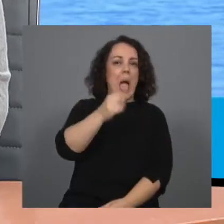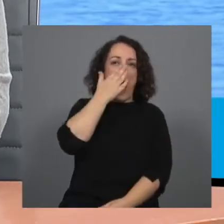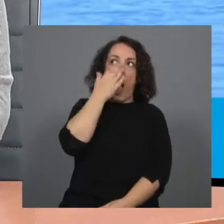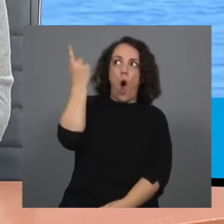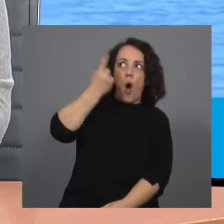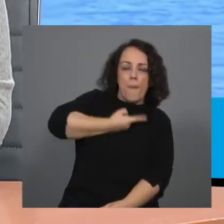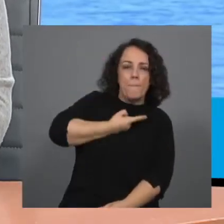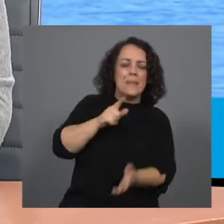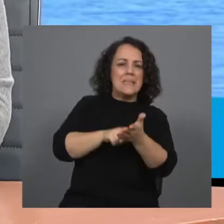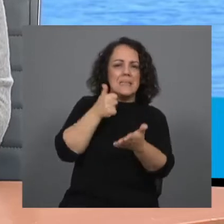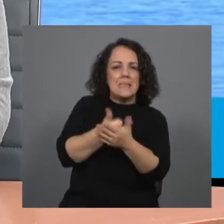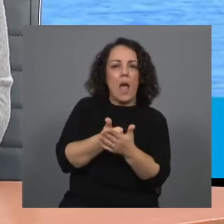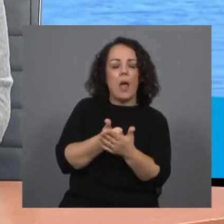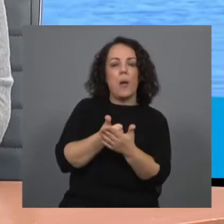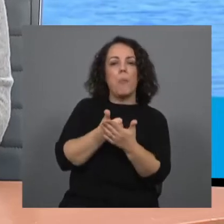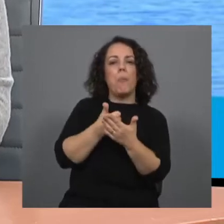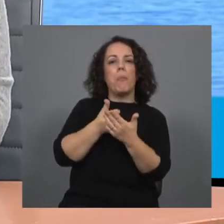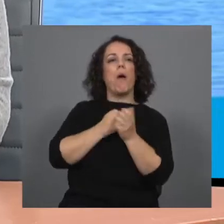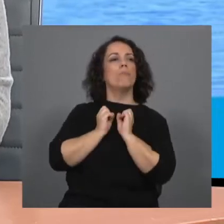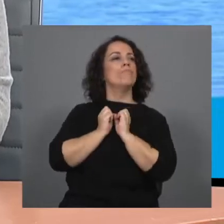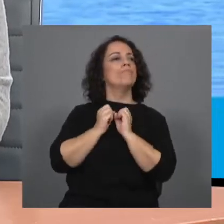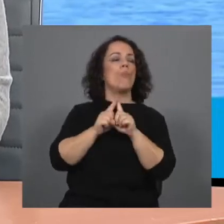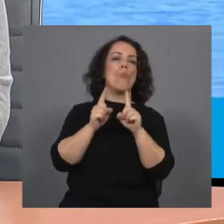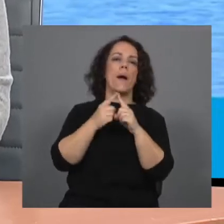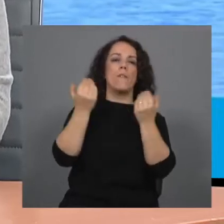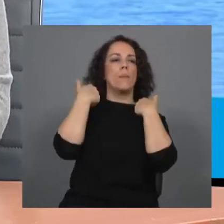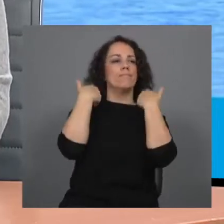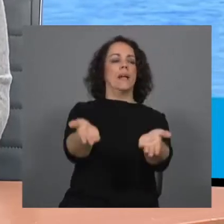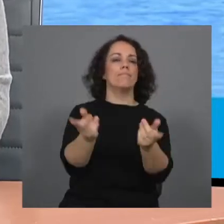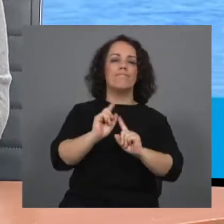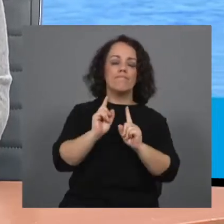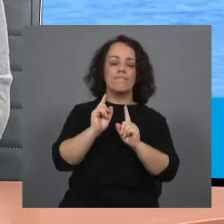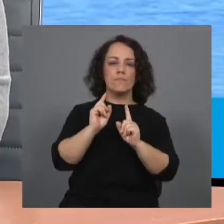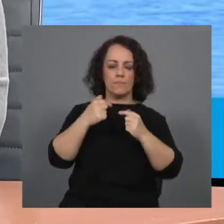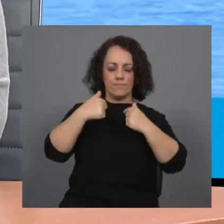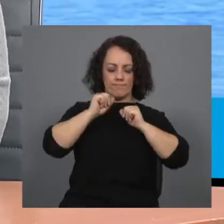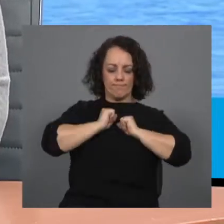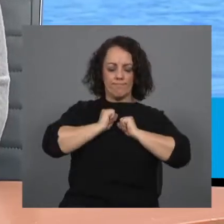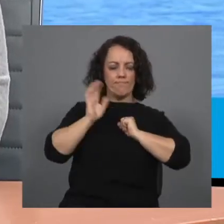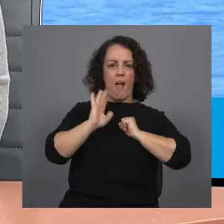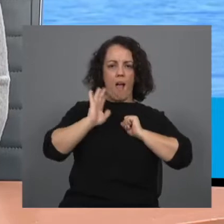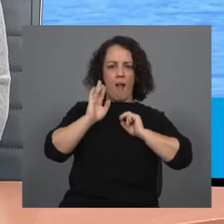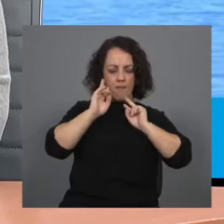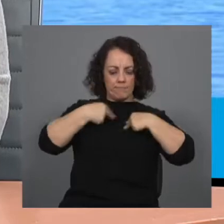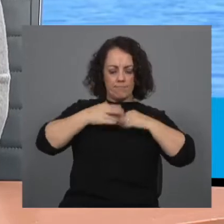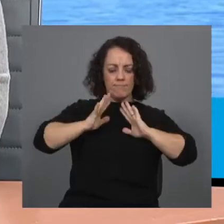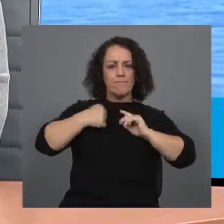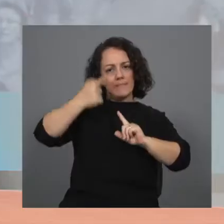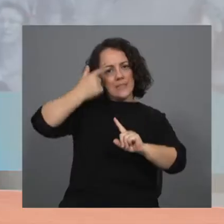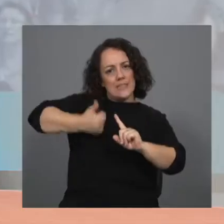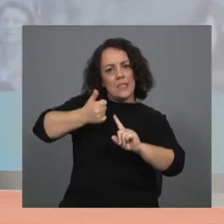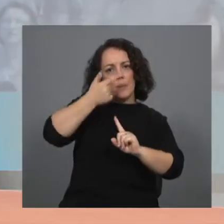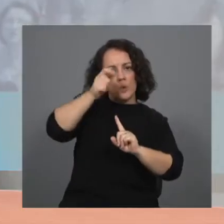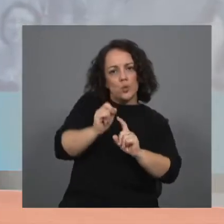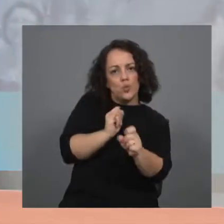a ir ao encontro do outro, não é? O Papa é isso que está sempre a dizer, não é? Descentrarmos de nós próprios e irmos ao encontro do outro. A pandemia